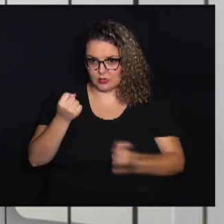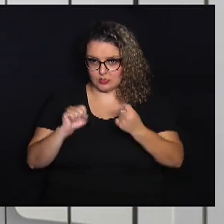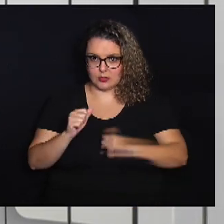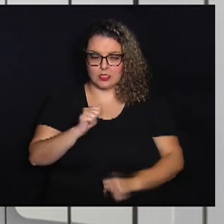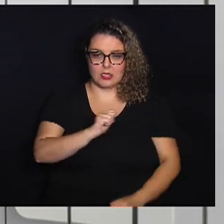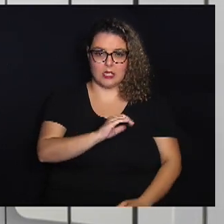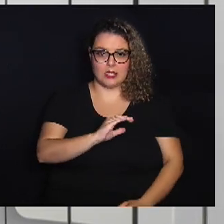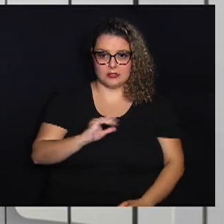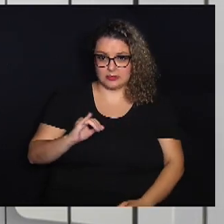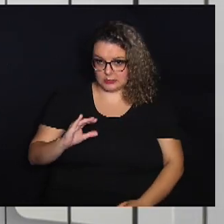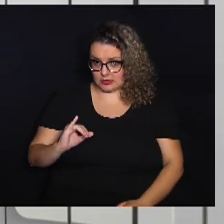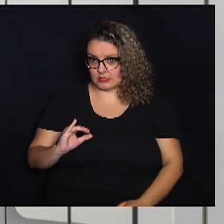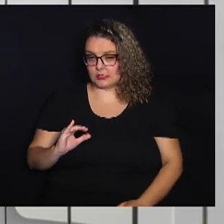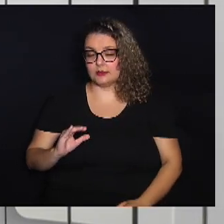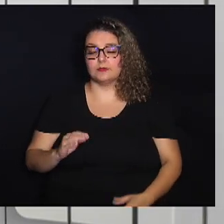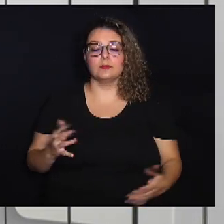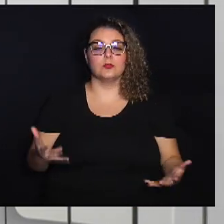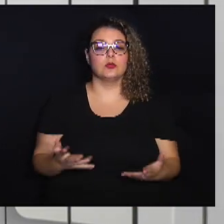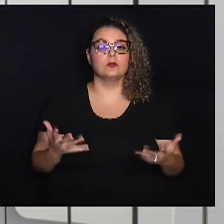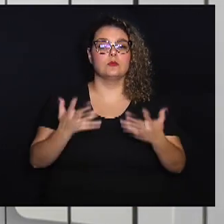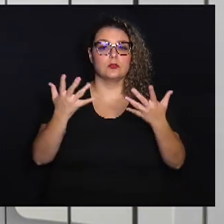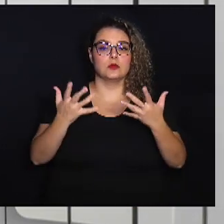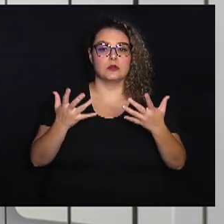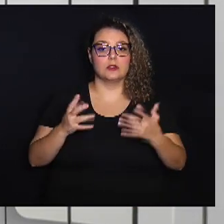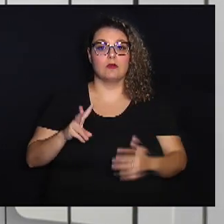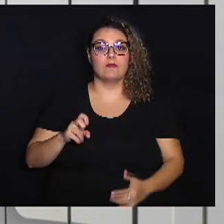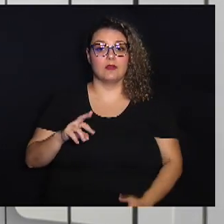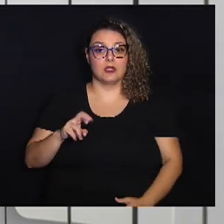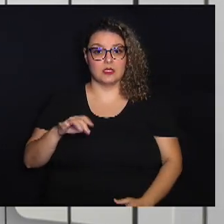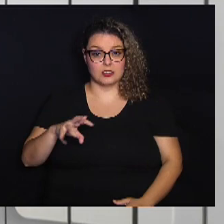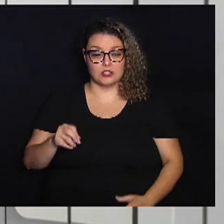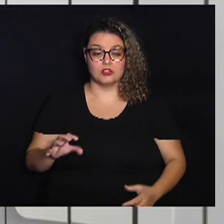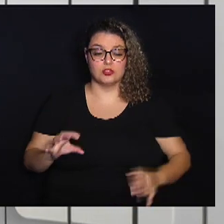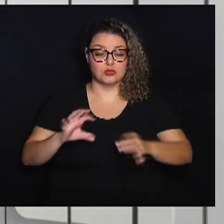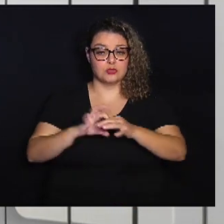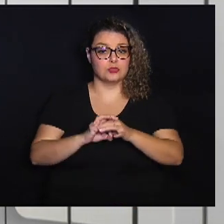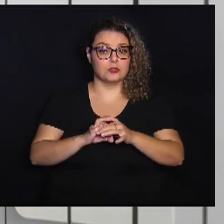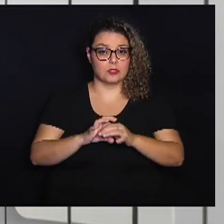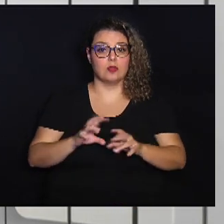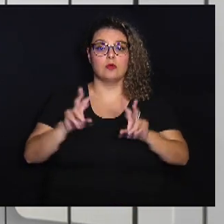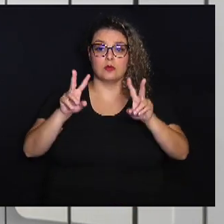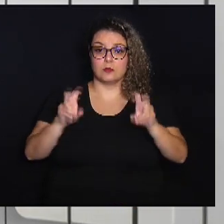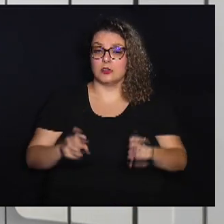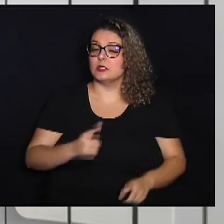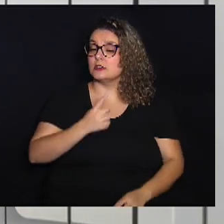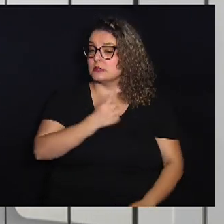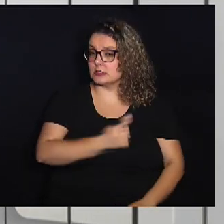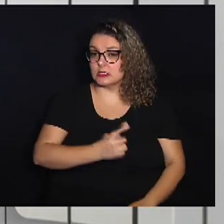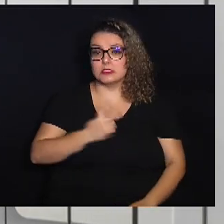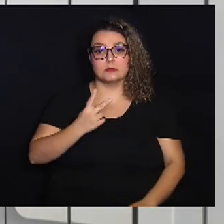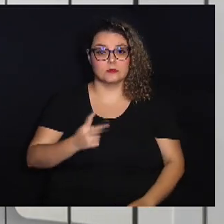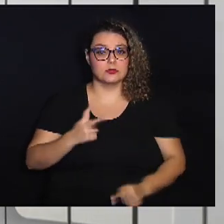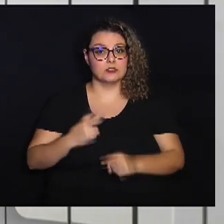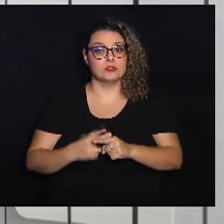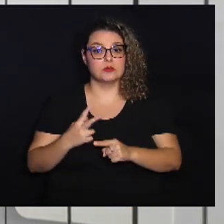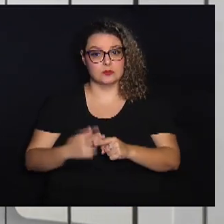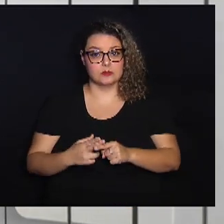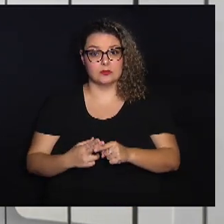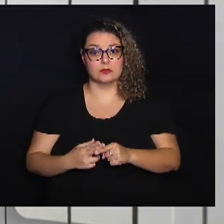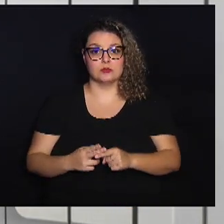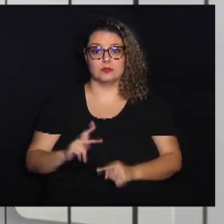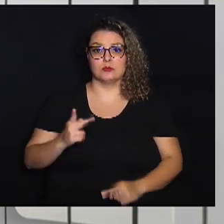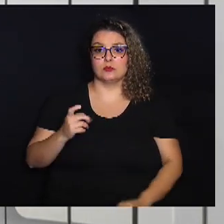ACIC, promoveu o evento Varejo Conectado, que foi tema da 12ª edição do